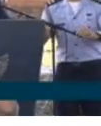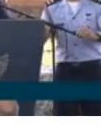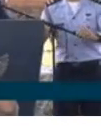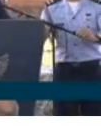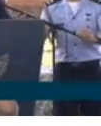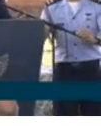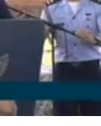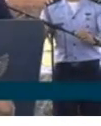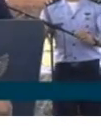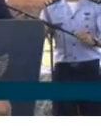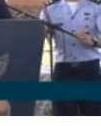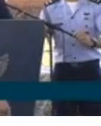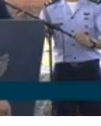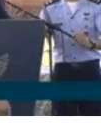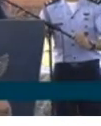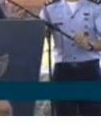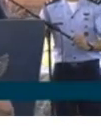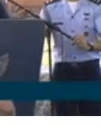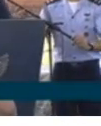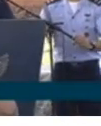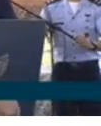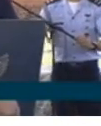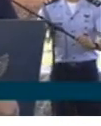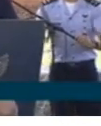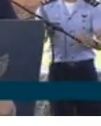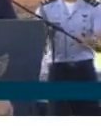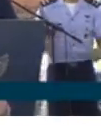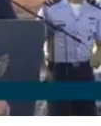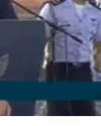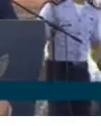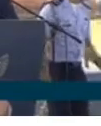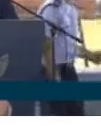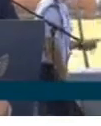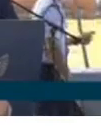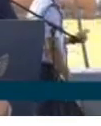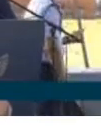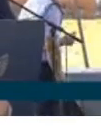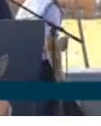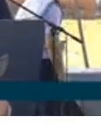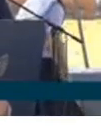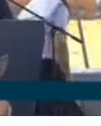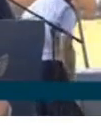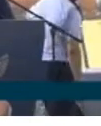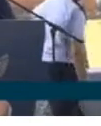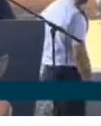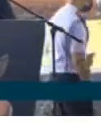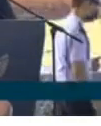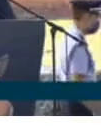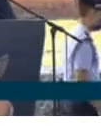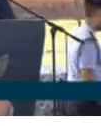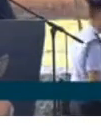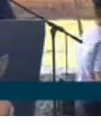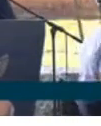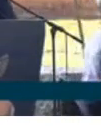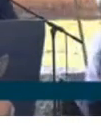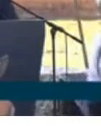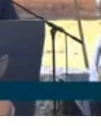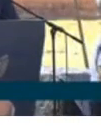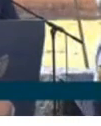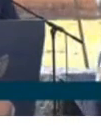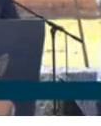agronegócio, o orgulho não apenas para Mato Grosso do Sul, bem como para o nosso grande